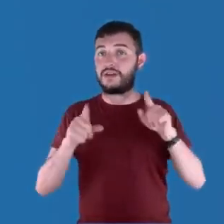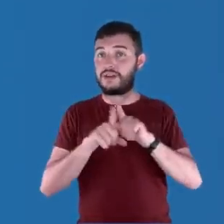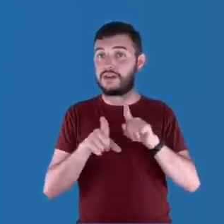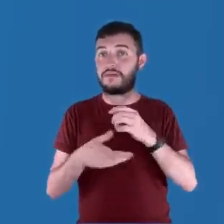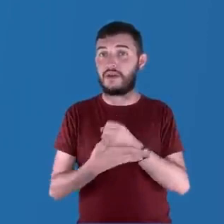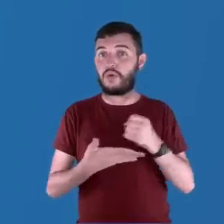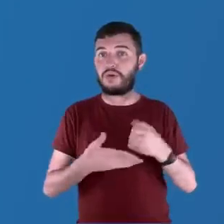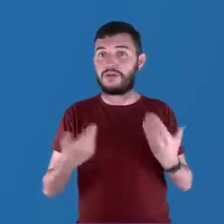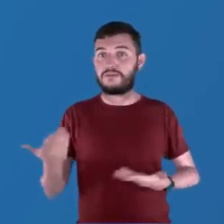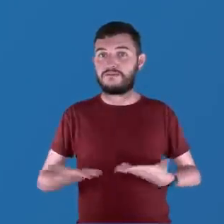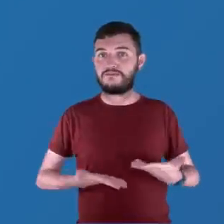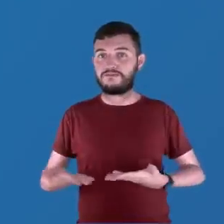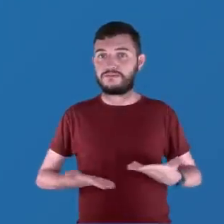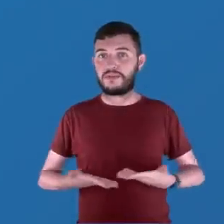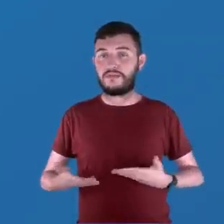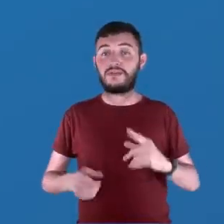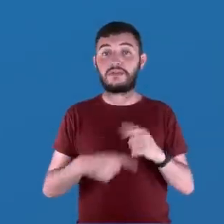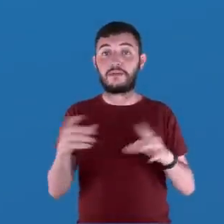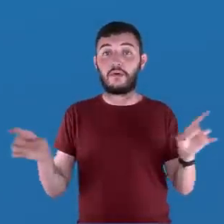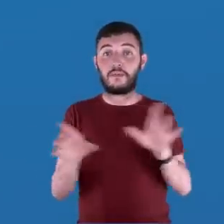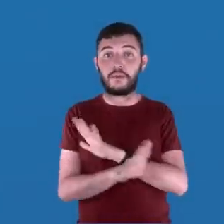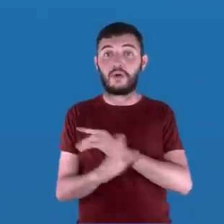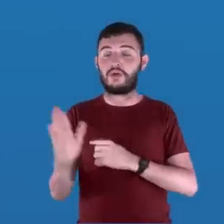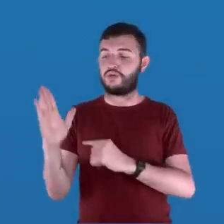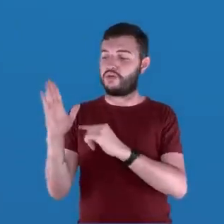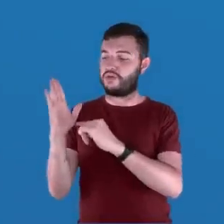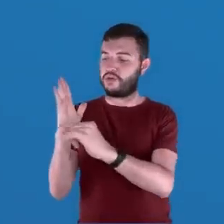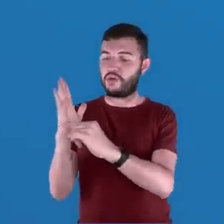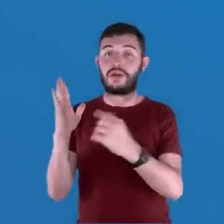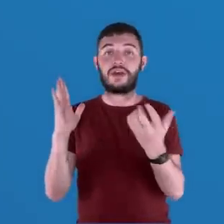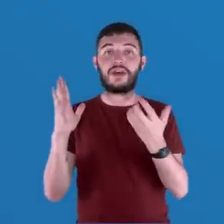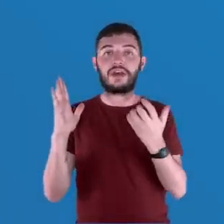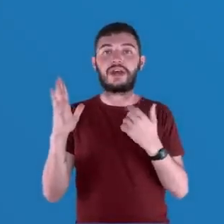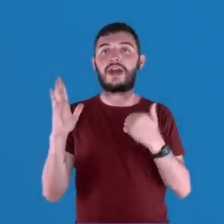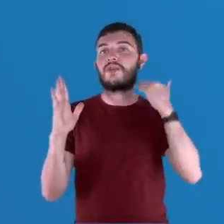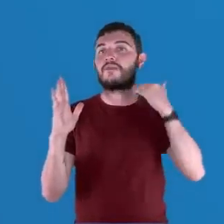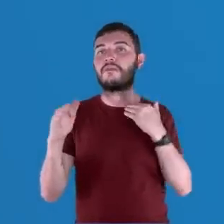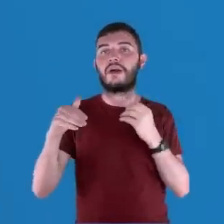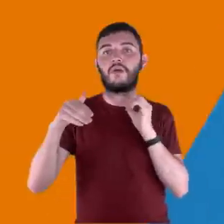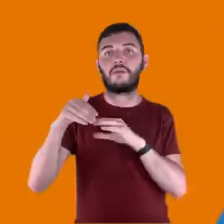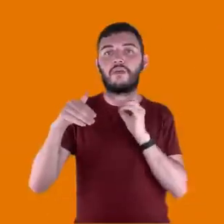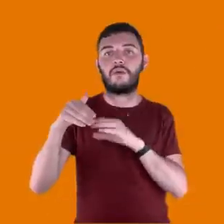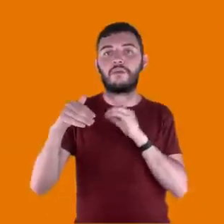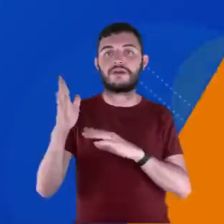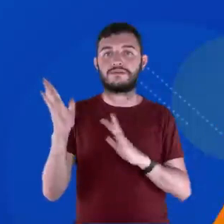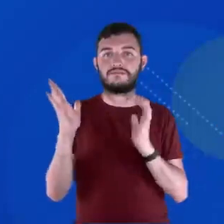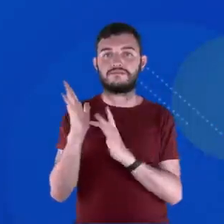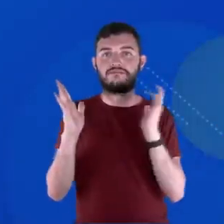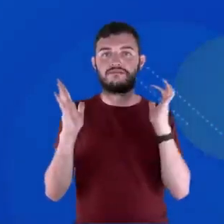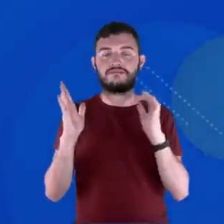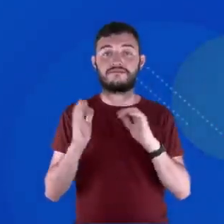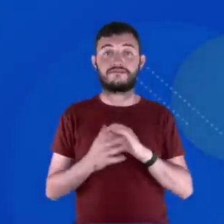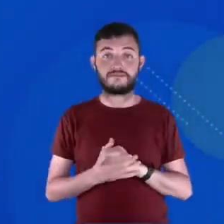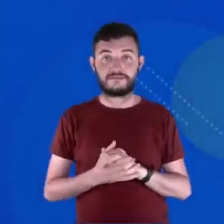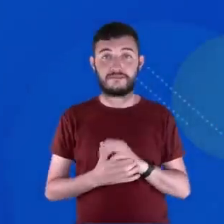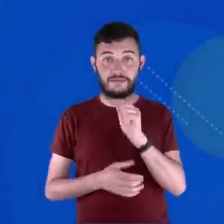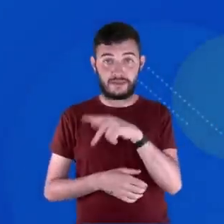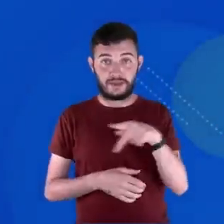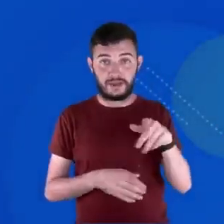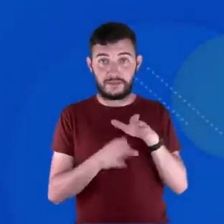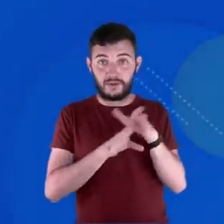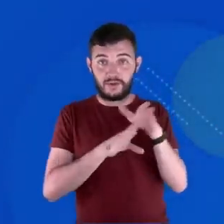e contrato de serviços e depois em quero a minha poupança siga as orientações